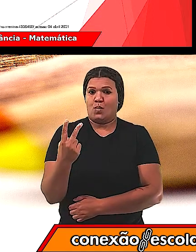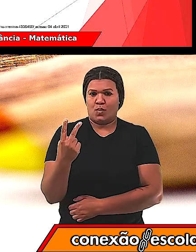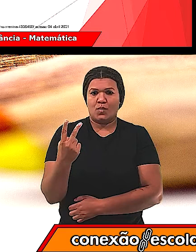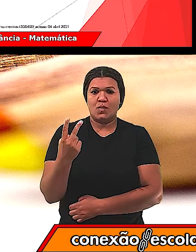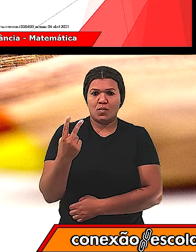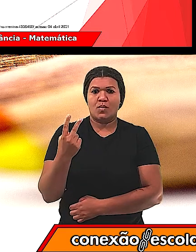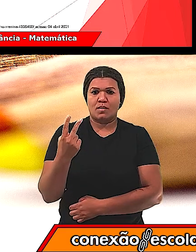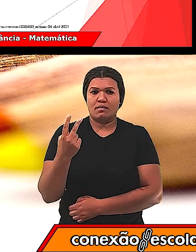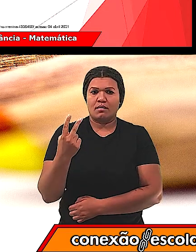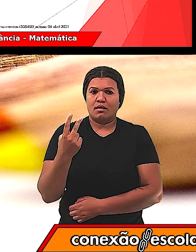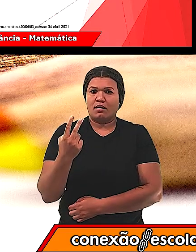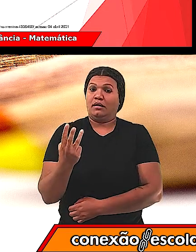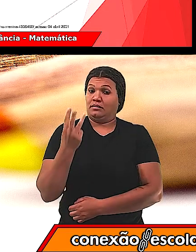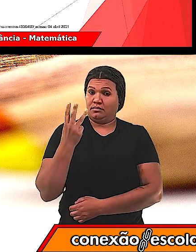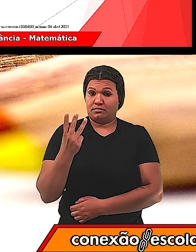2,